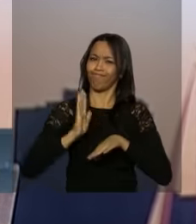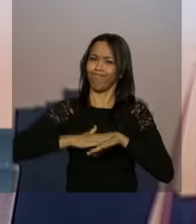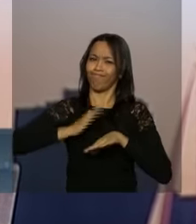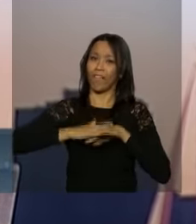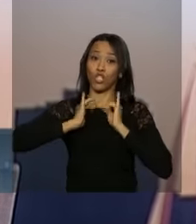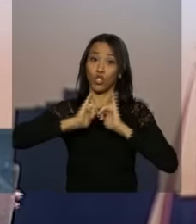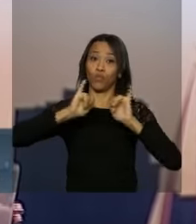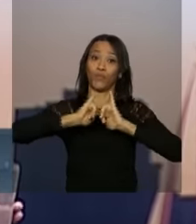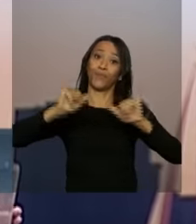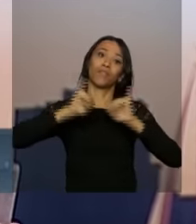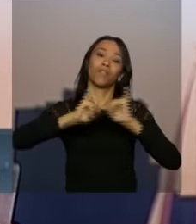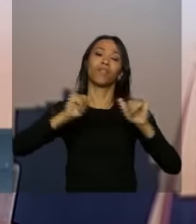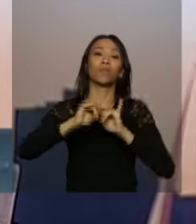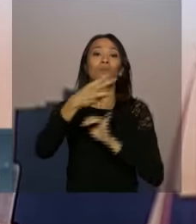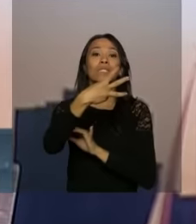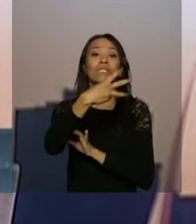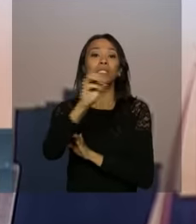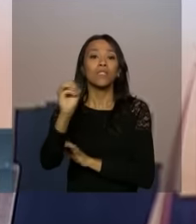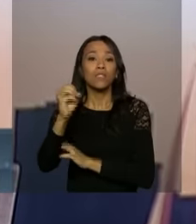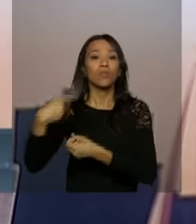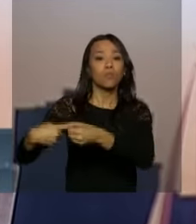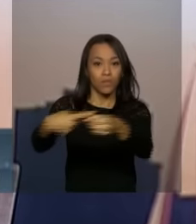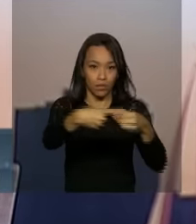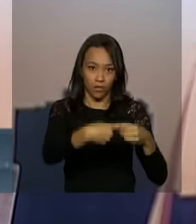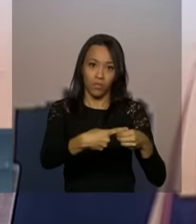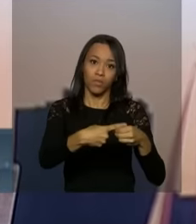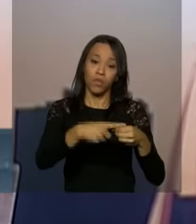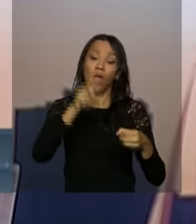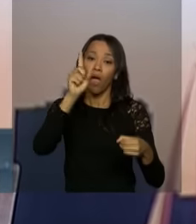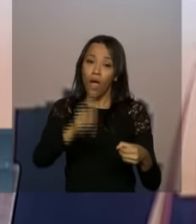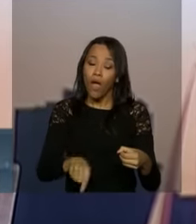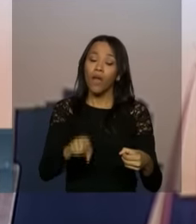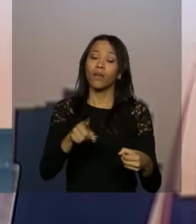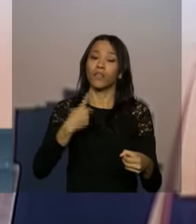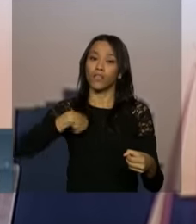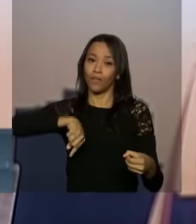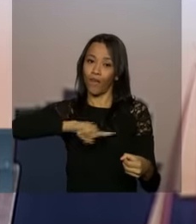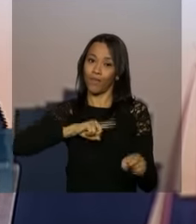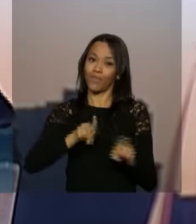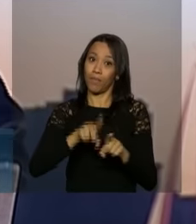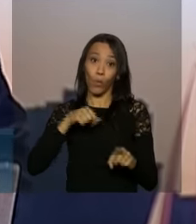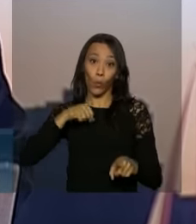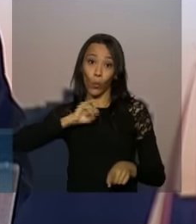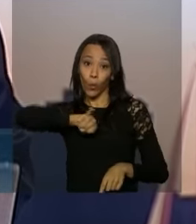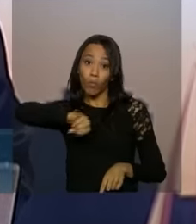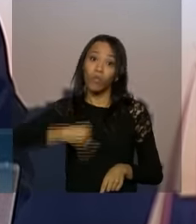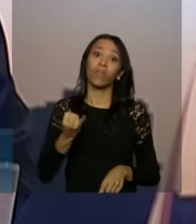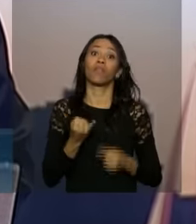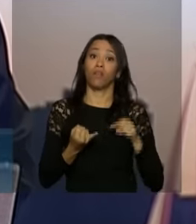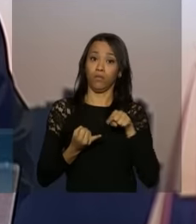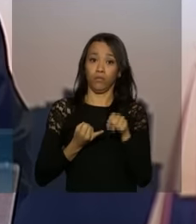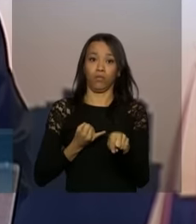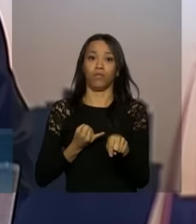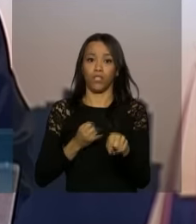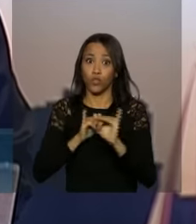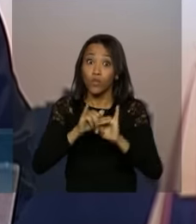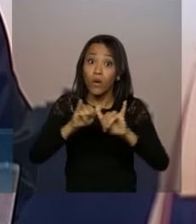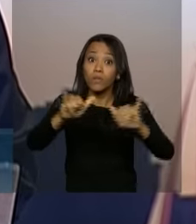dos 300 municípios, e é isso que nós também teremos de aproveitar.